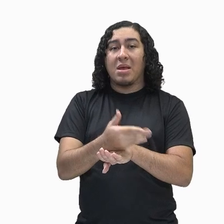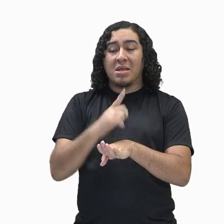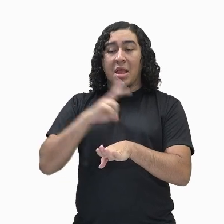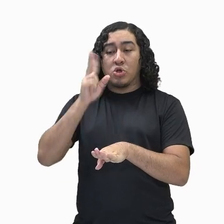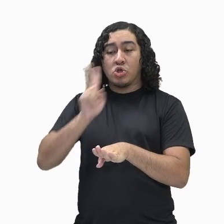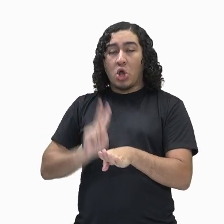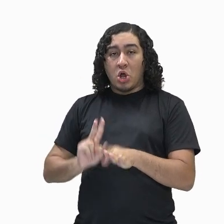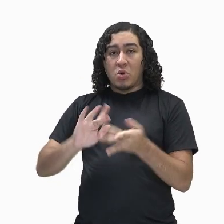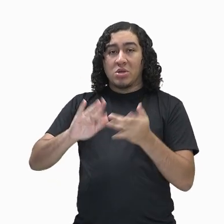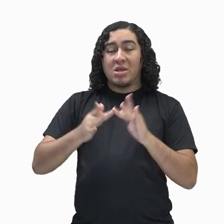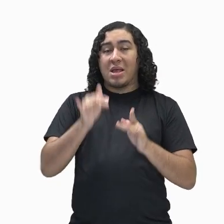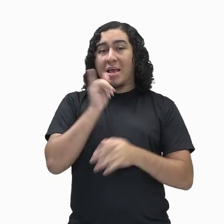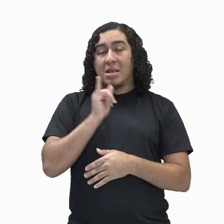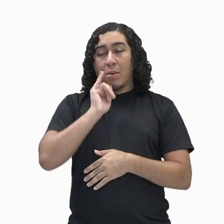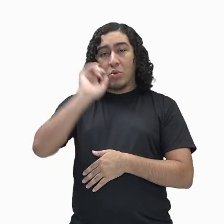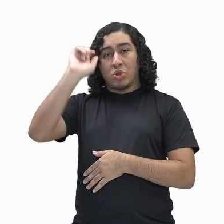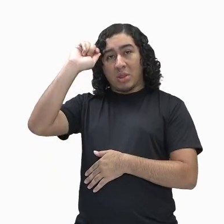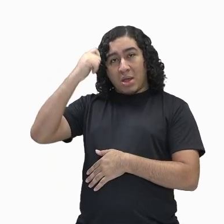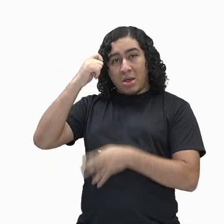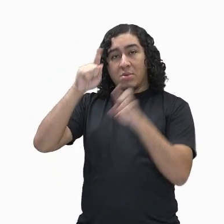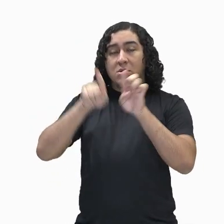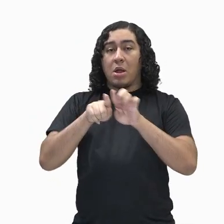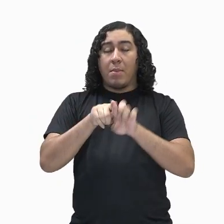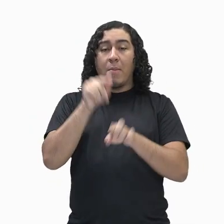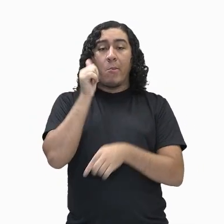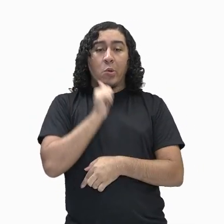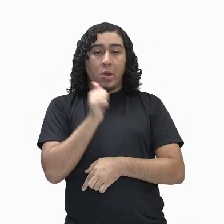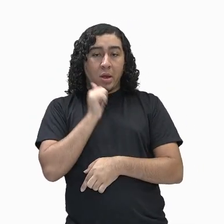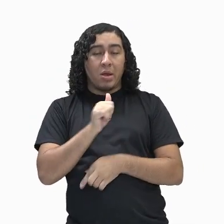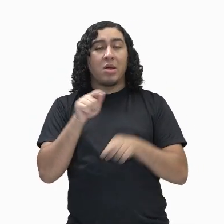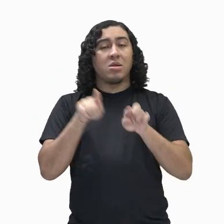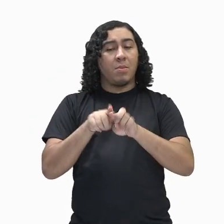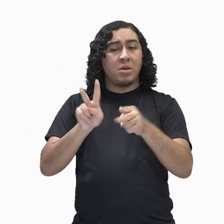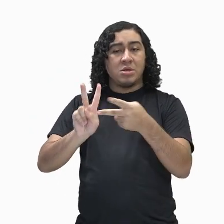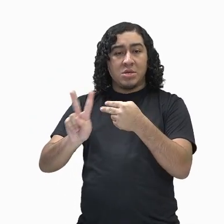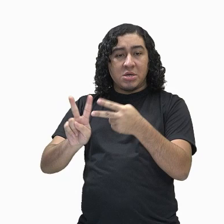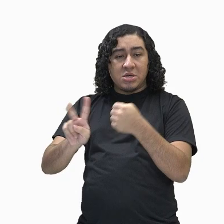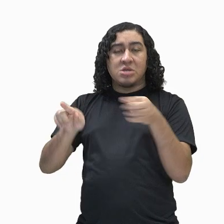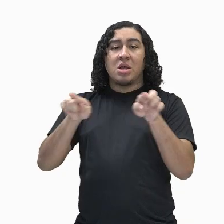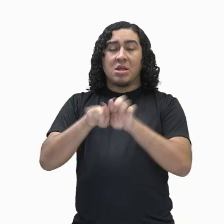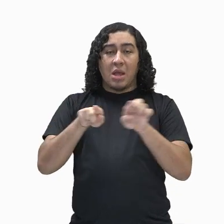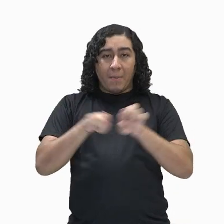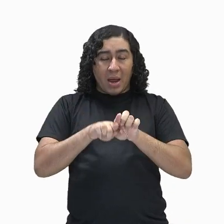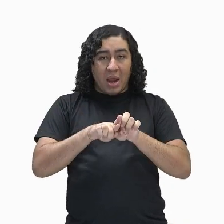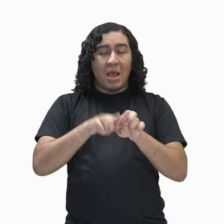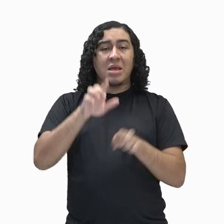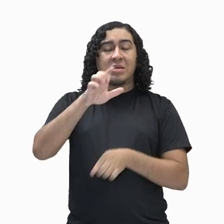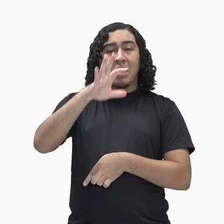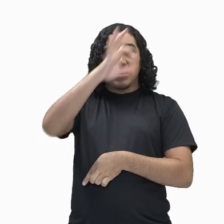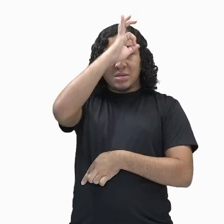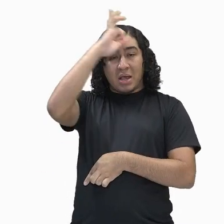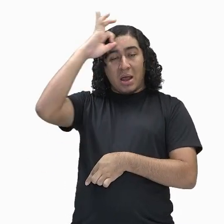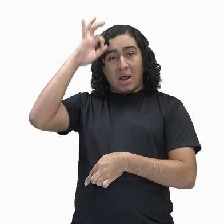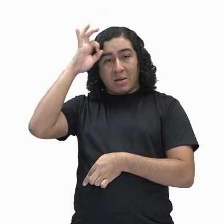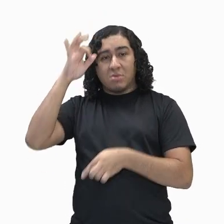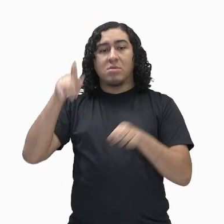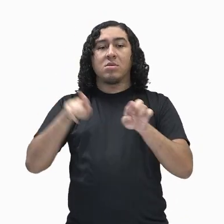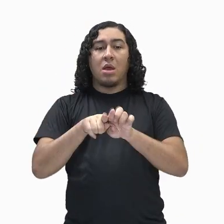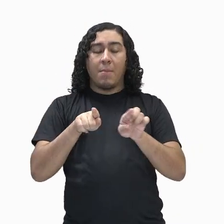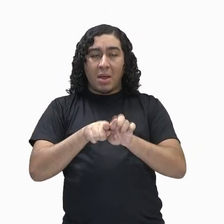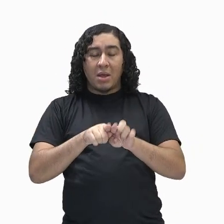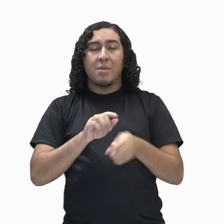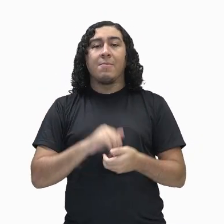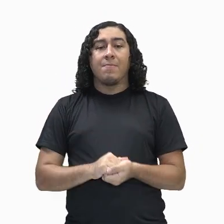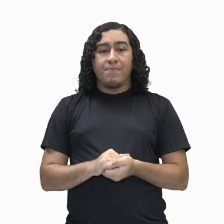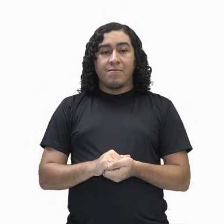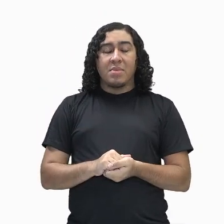como negros, as mulheres, indígenas, ciganos e imigrantes.